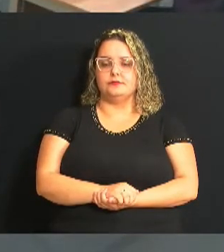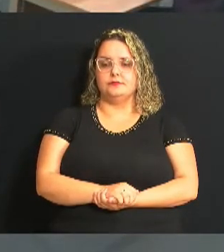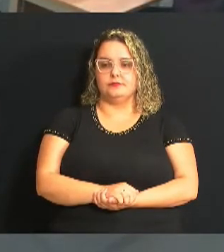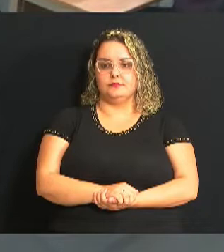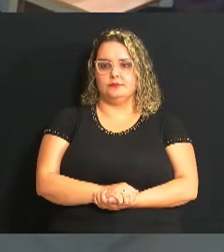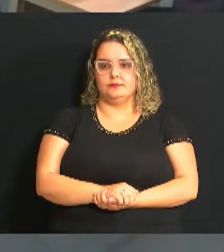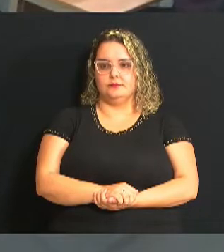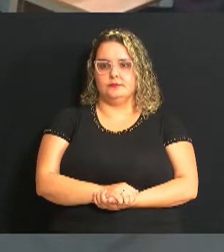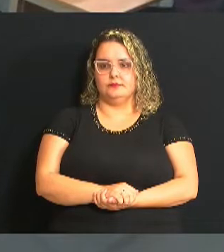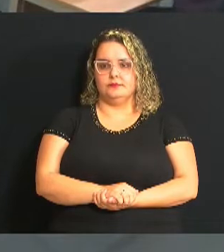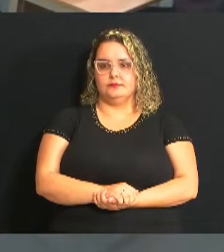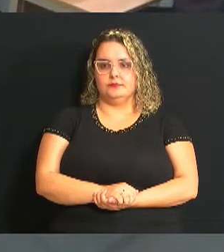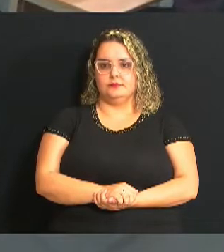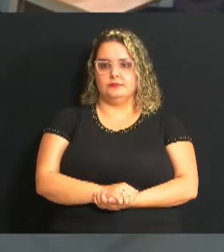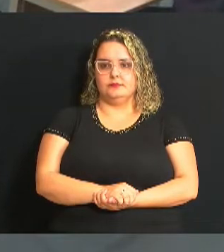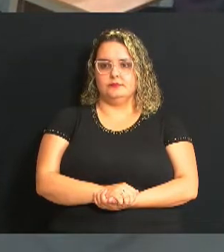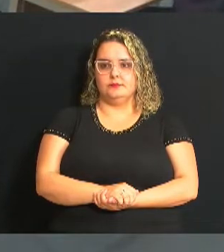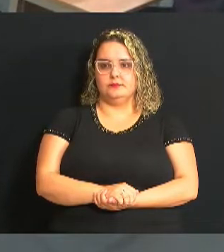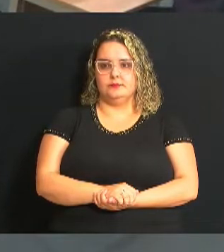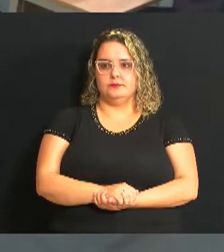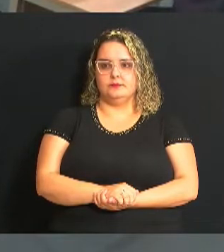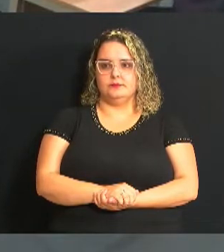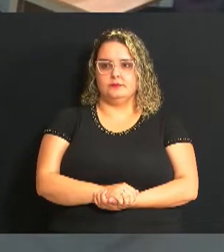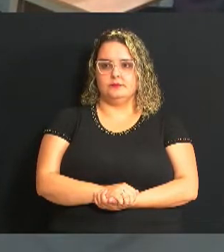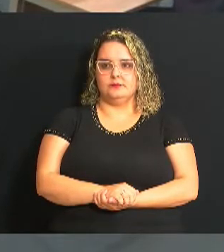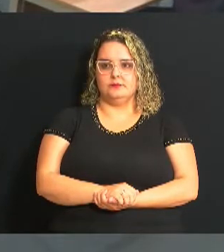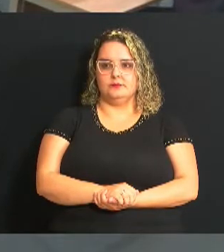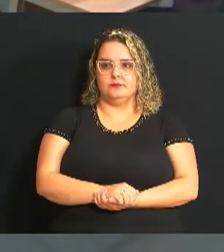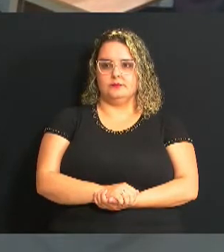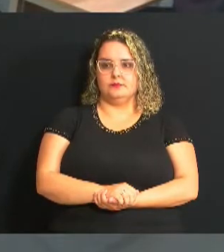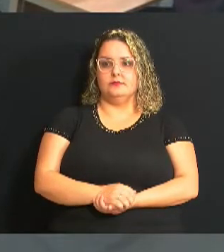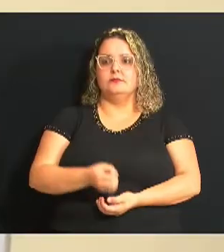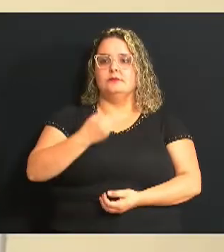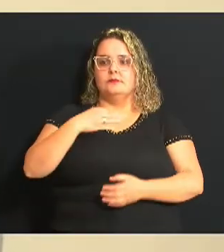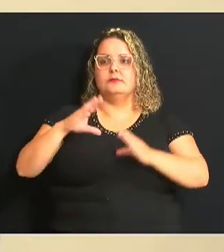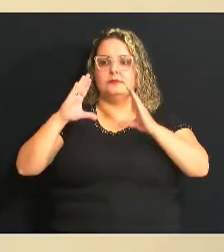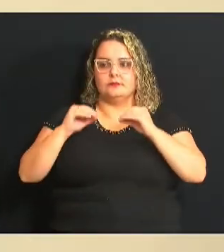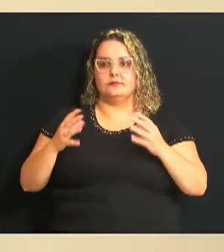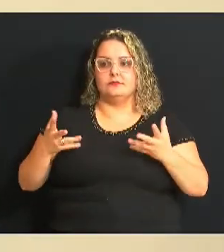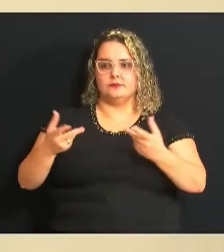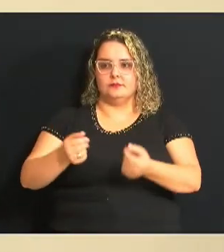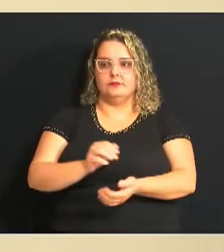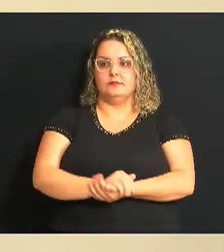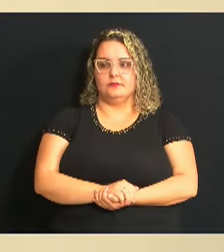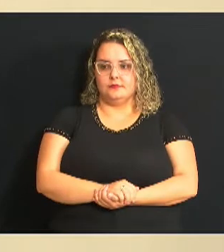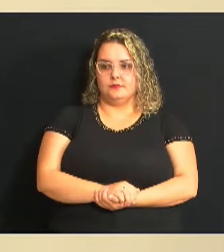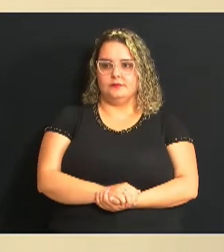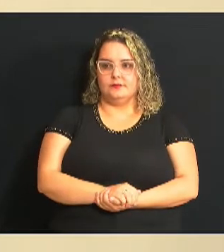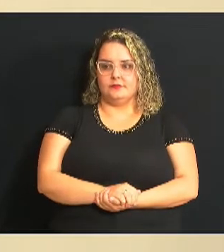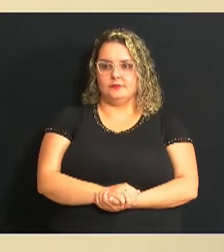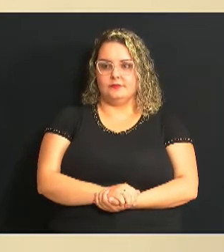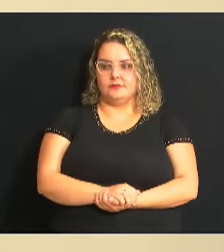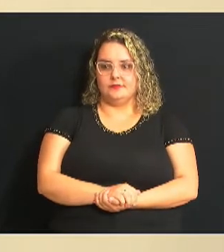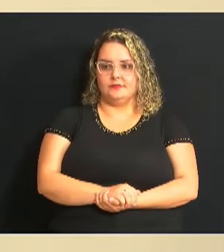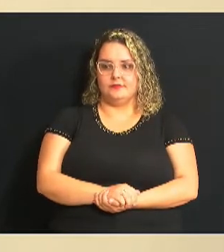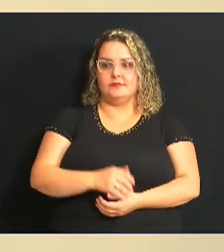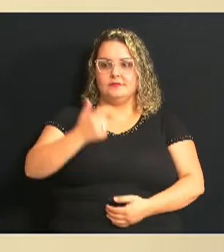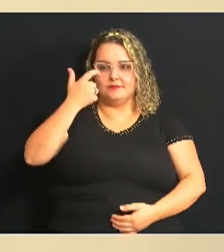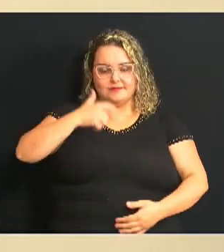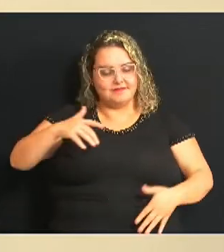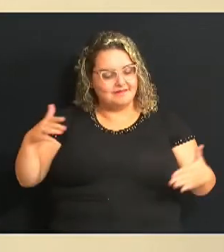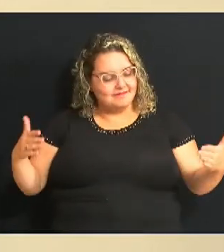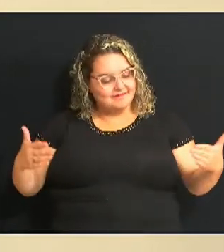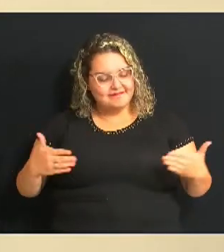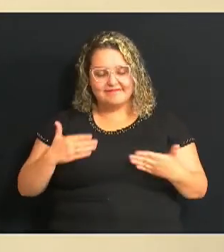Boa noite a todos. Eu estou demasiadamente alegre por